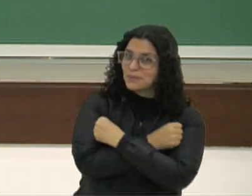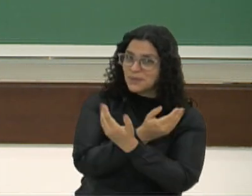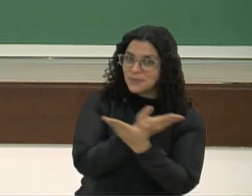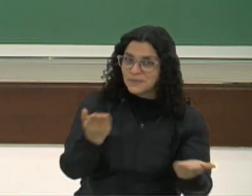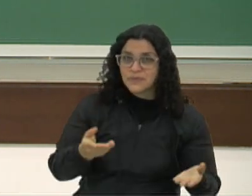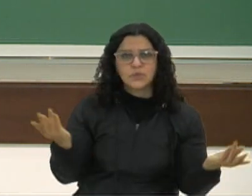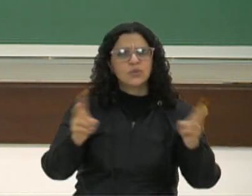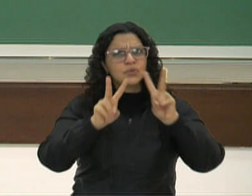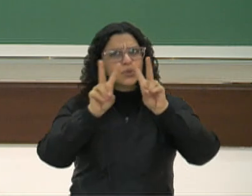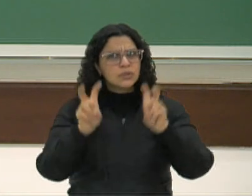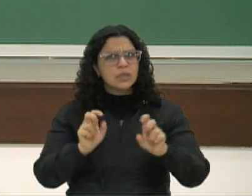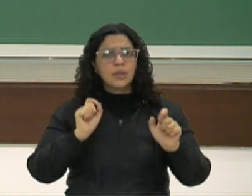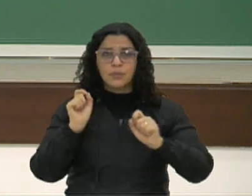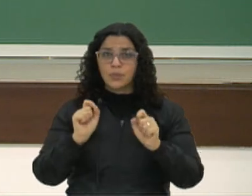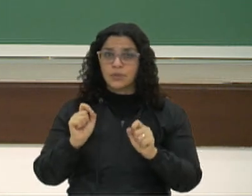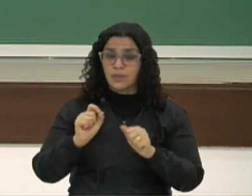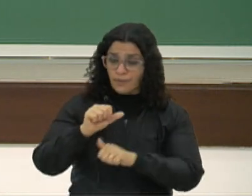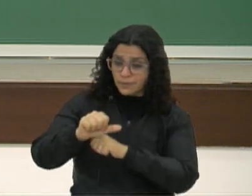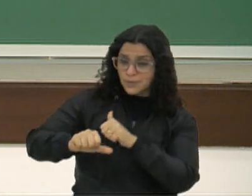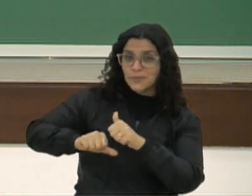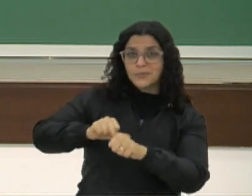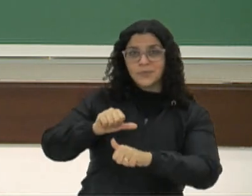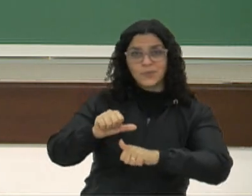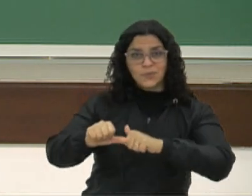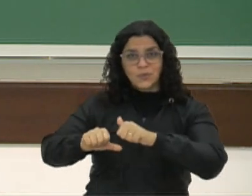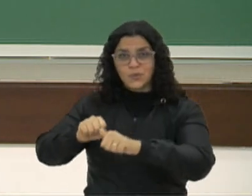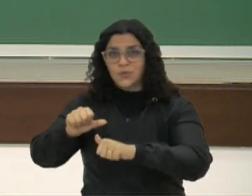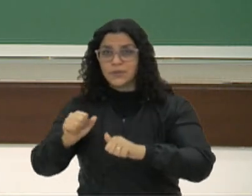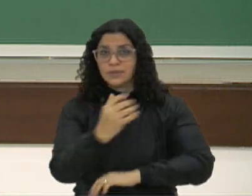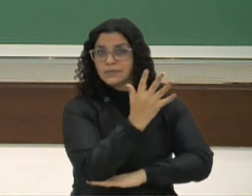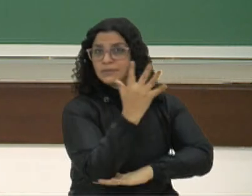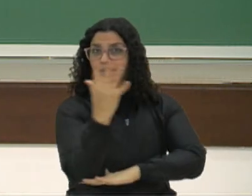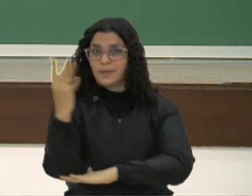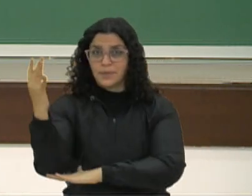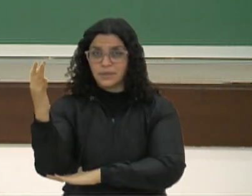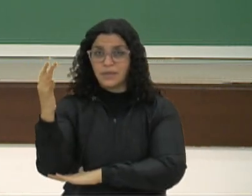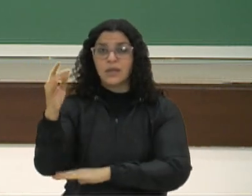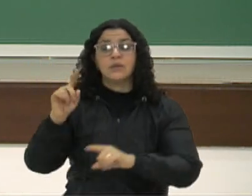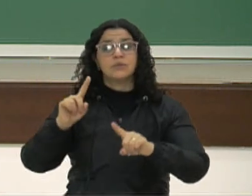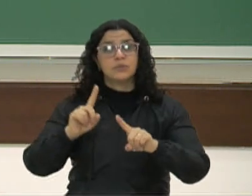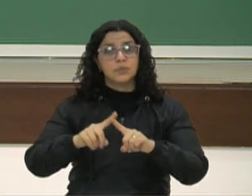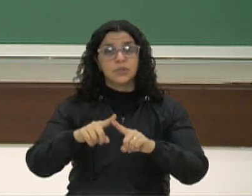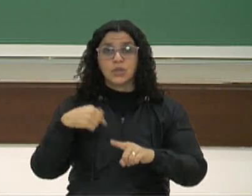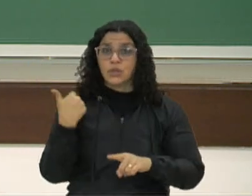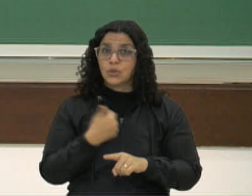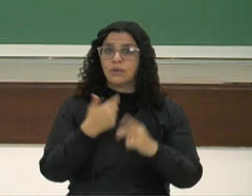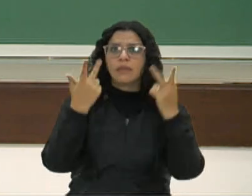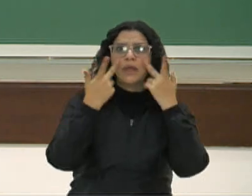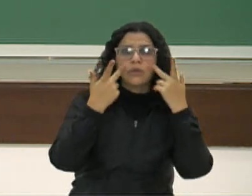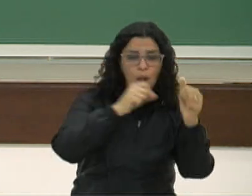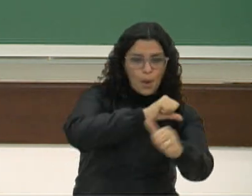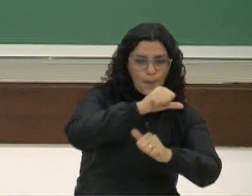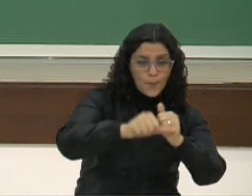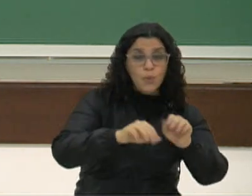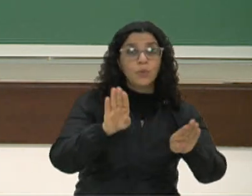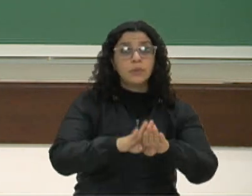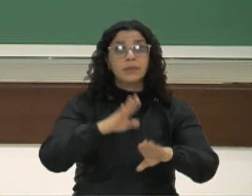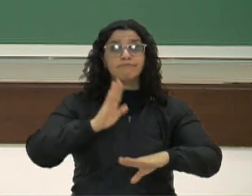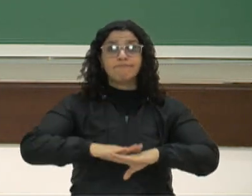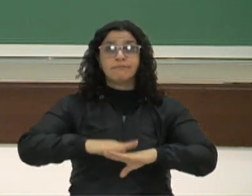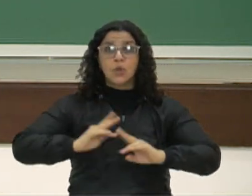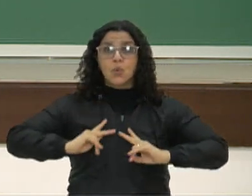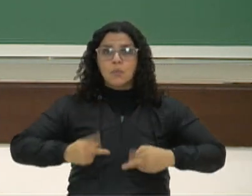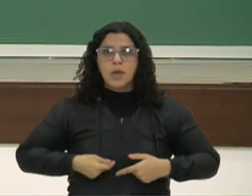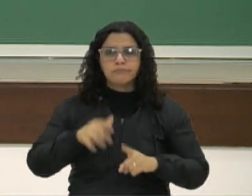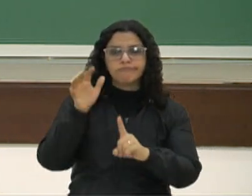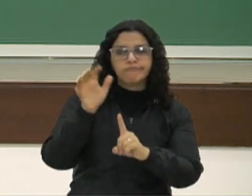o tema da nossa aula, então, serão as transformações da paisagem pelos processos naturais e pelas atividades humanas. É